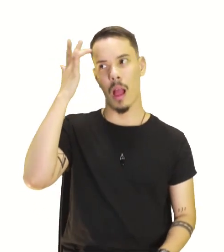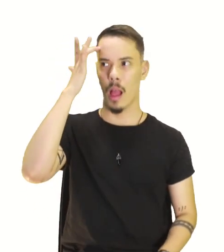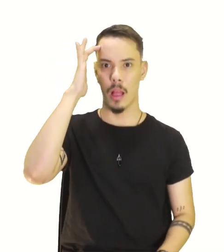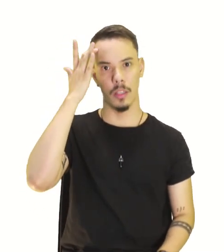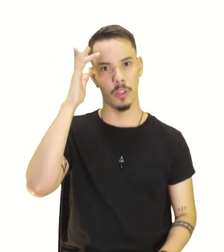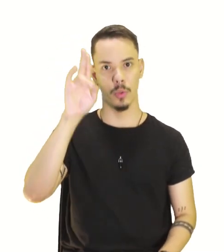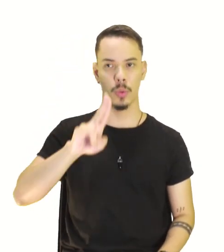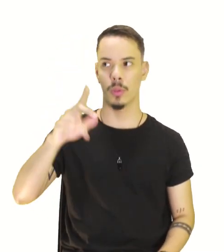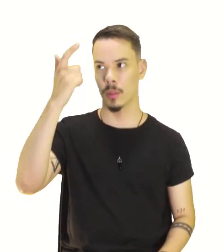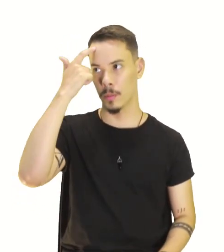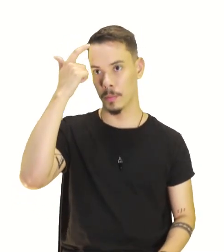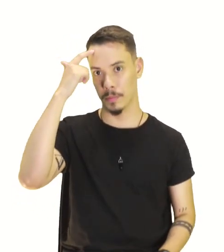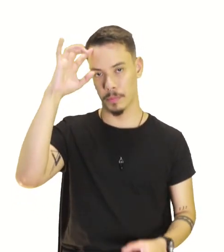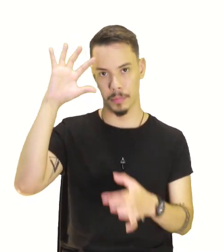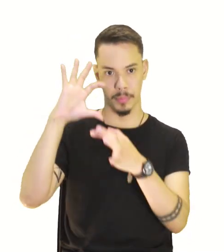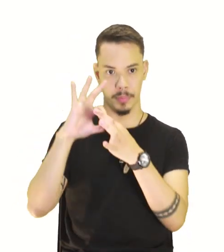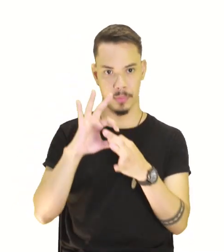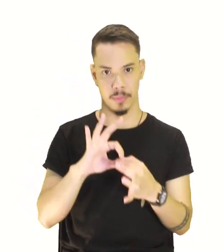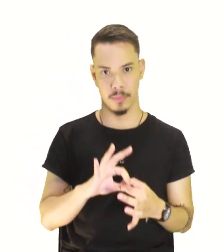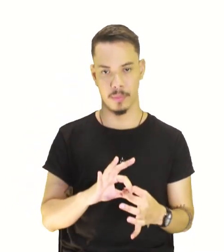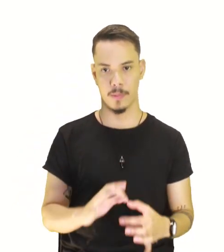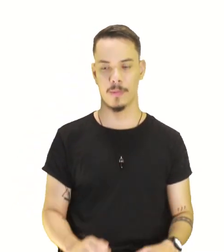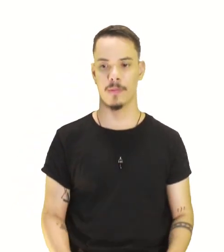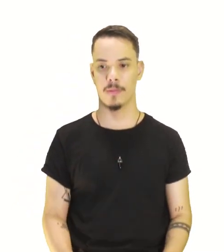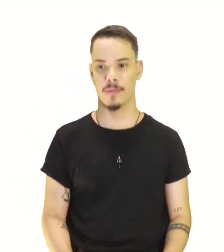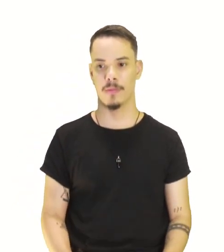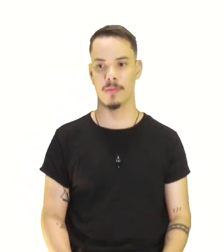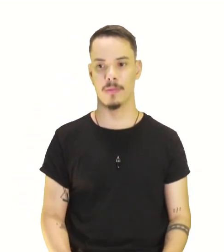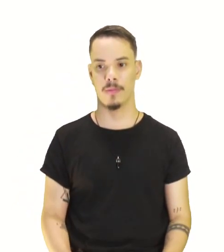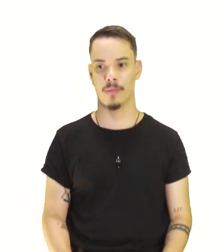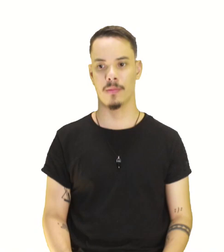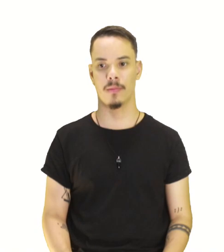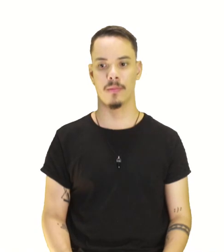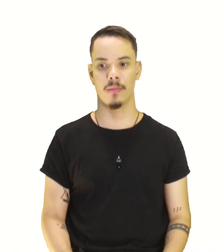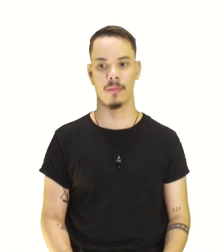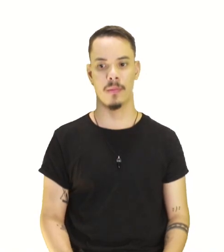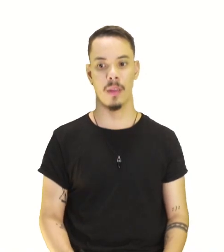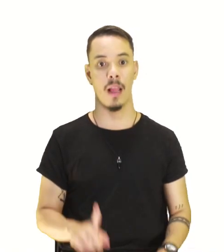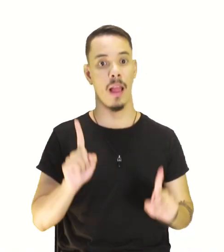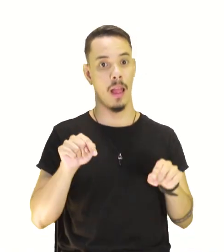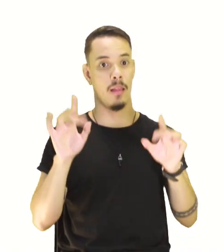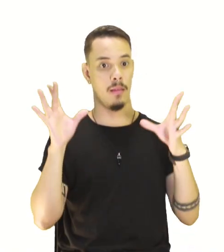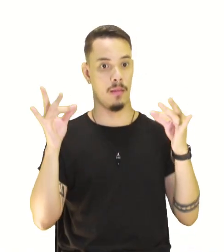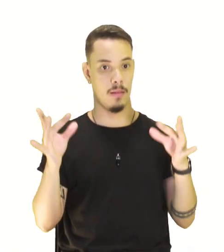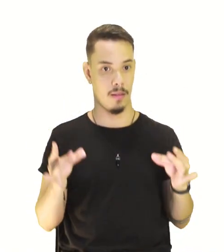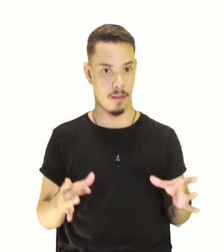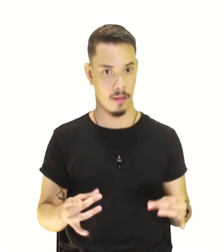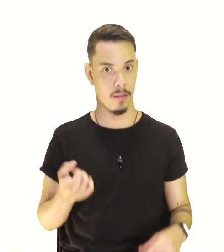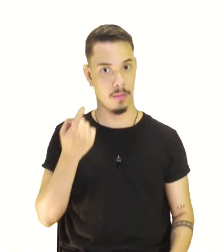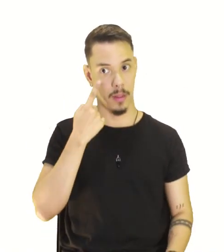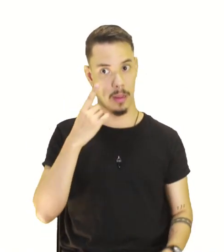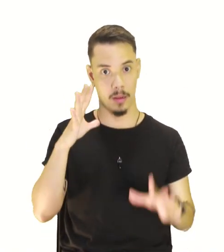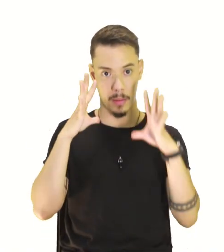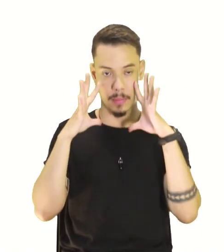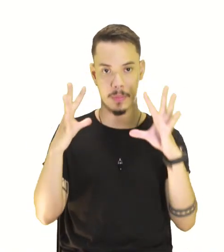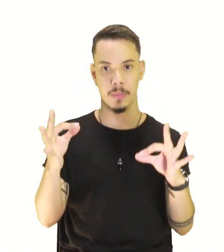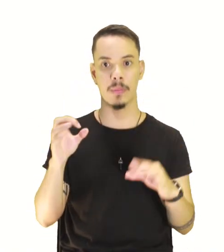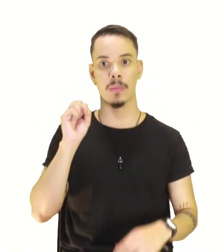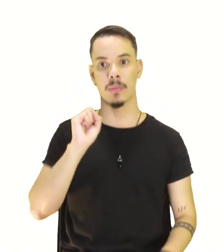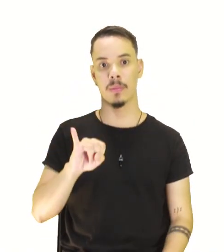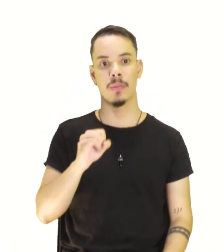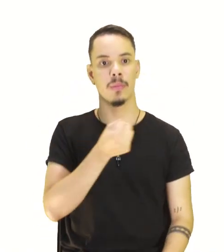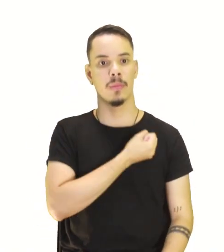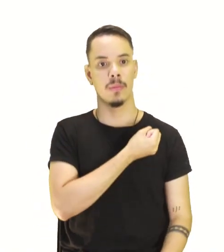Usando o raciocínio lógico. Joia? Vamos lá então? Então fique atento aos detalhes, vamos ver. Se o número estiver dentro